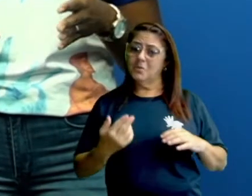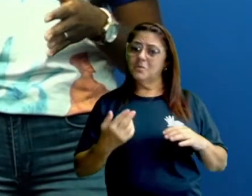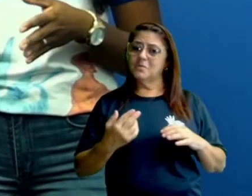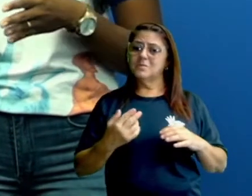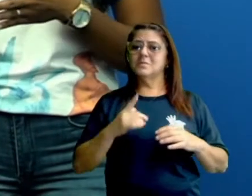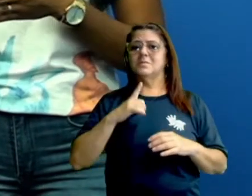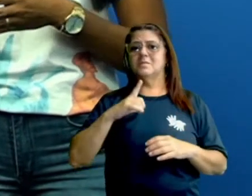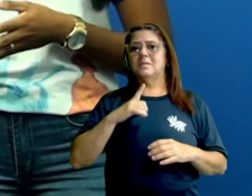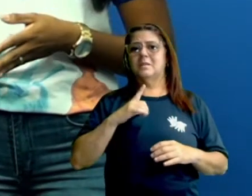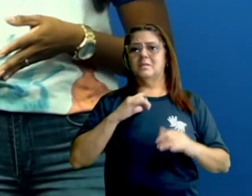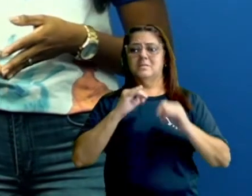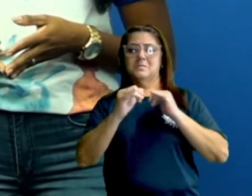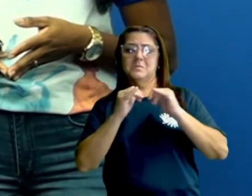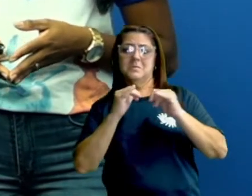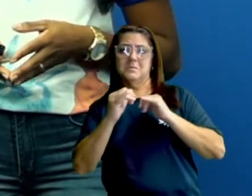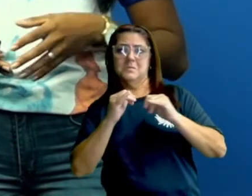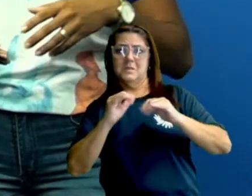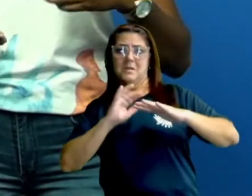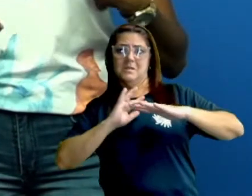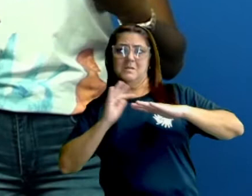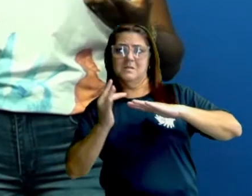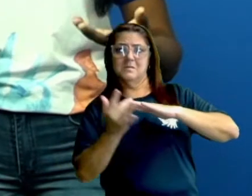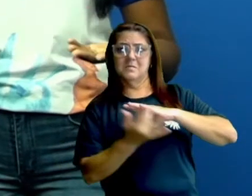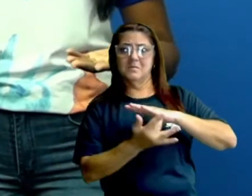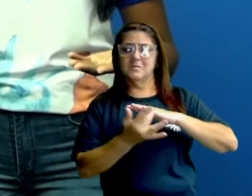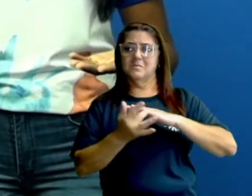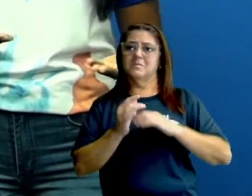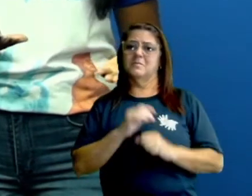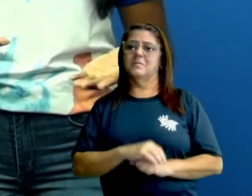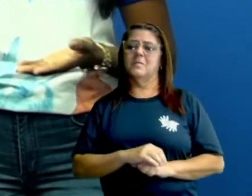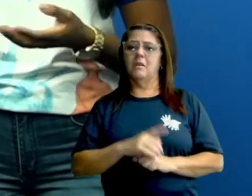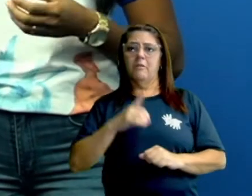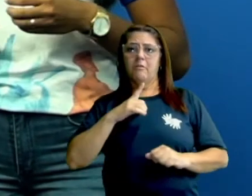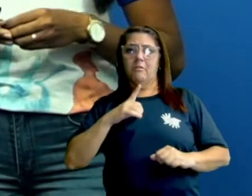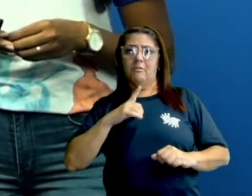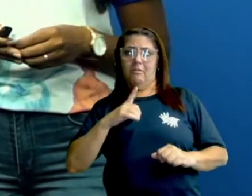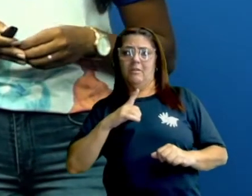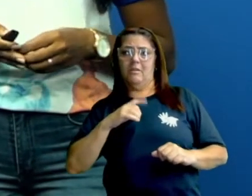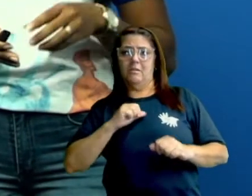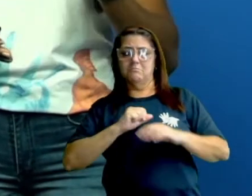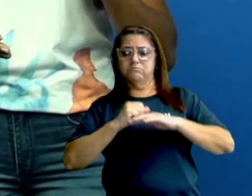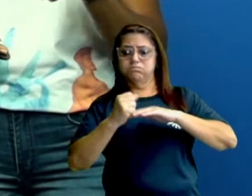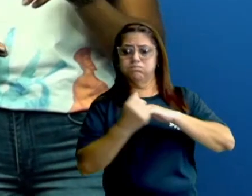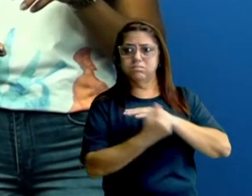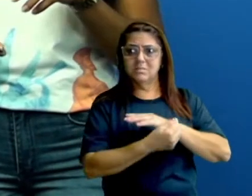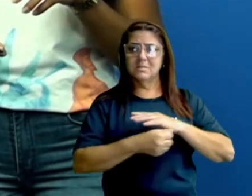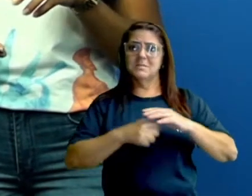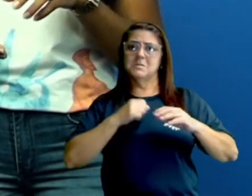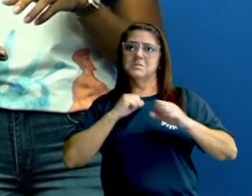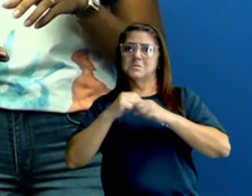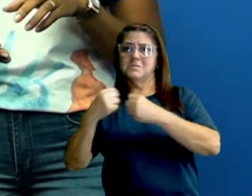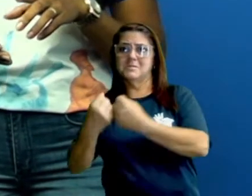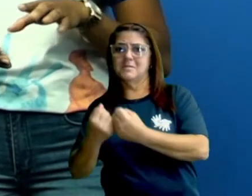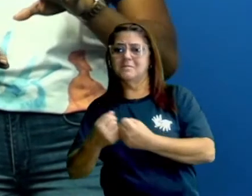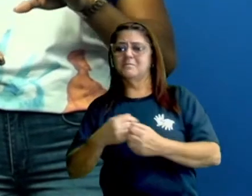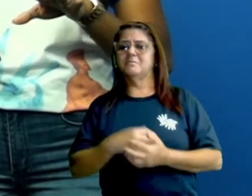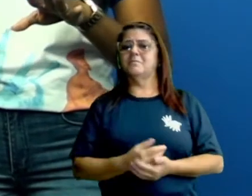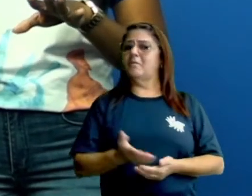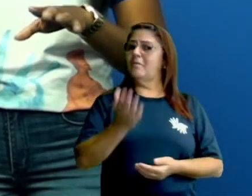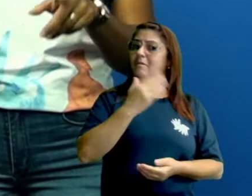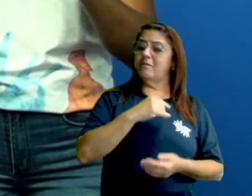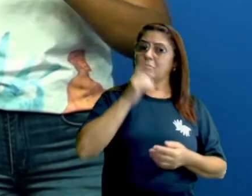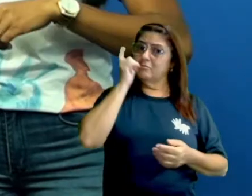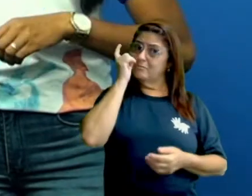temos através das mídias digitais, que envolve rede social, entre outros. Vamos saber um pouquinho mais?